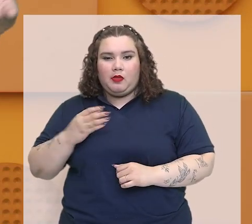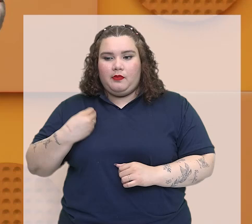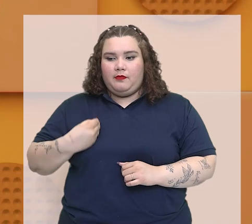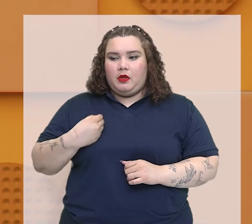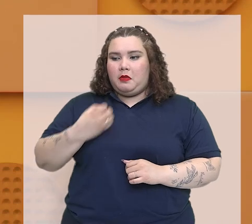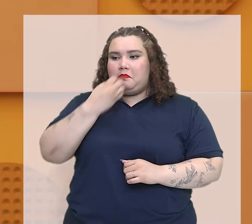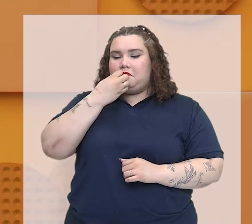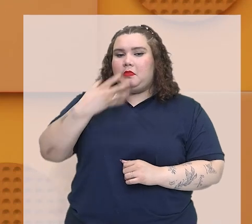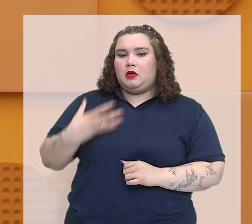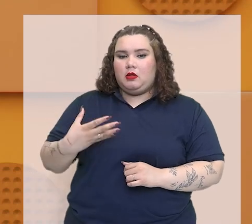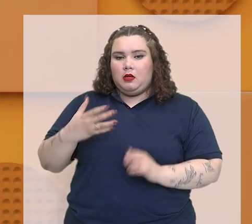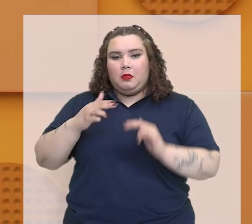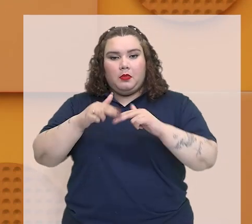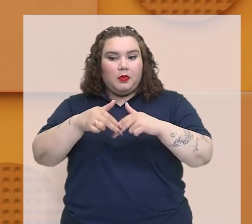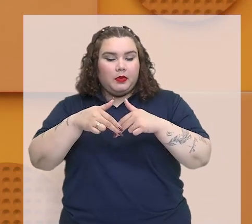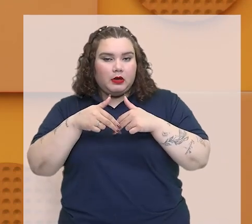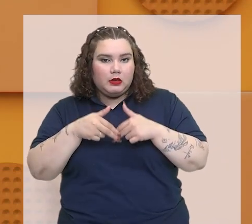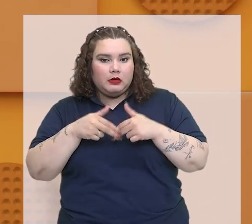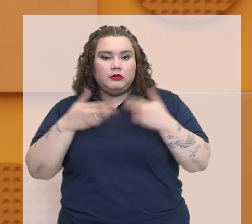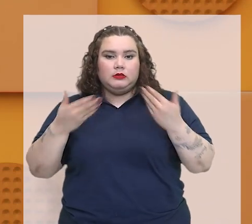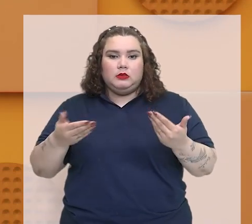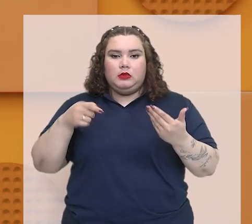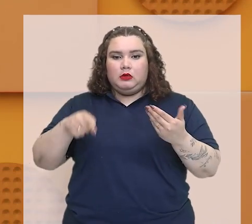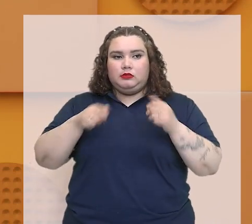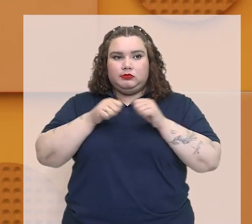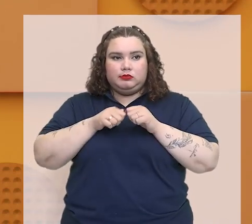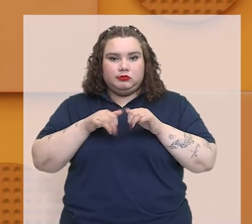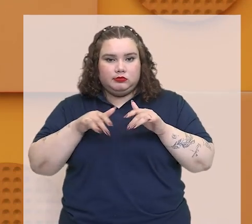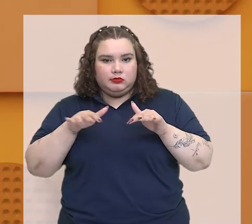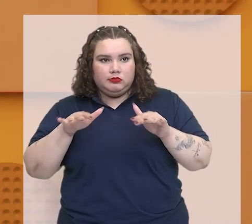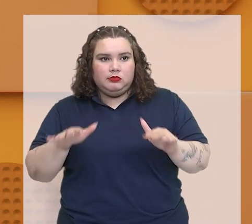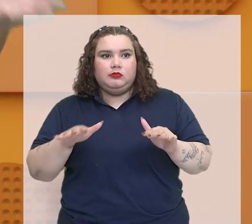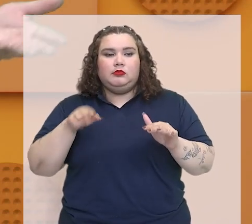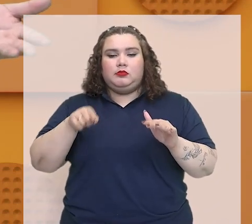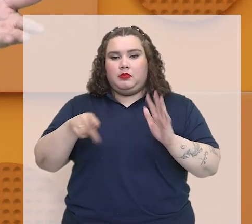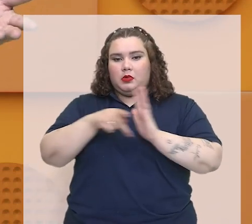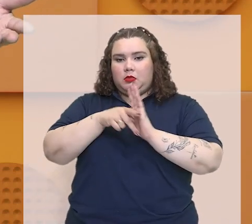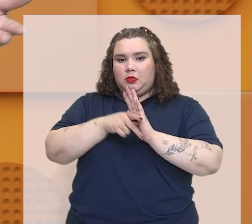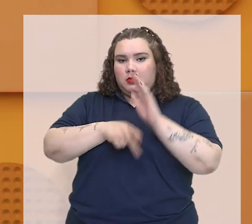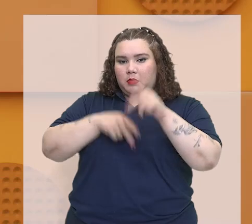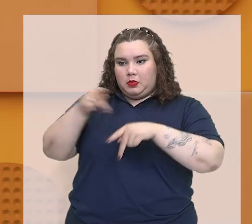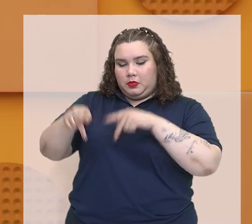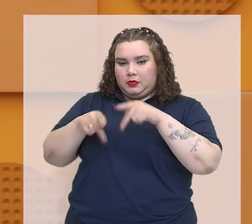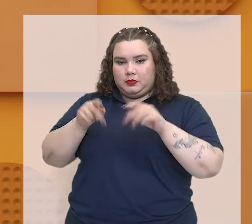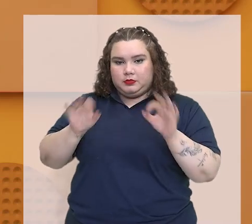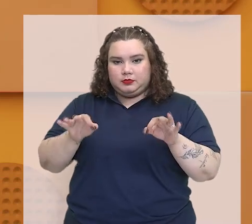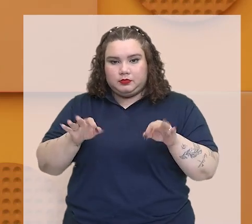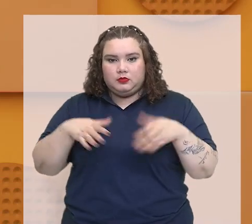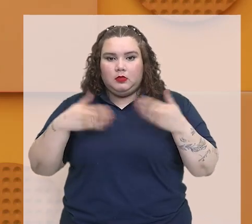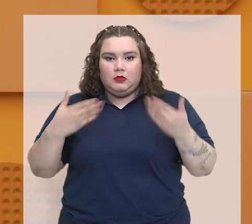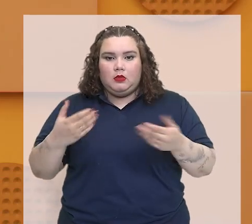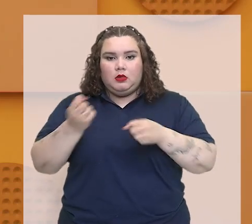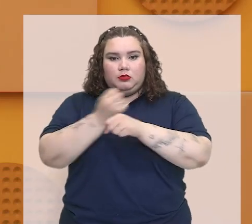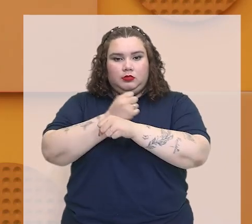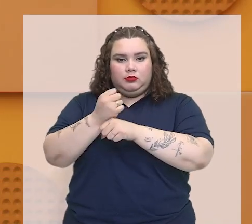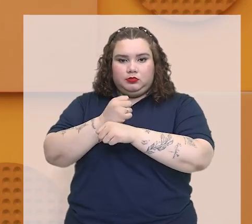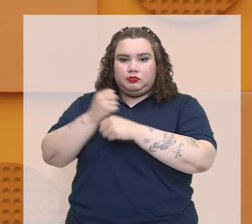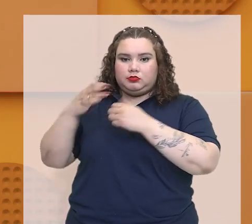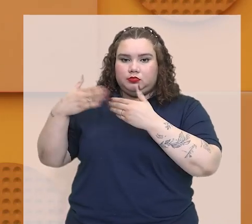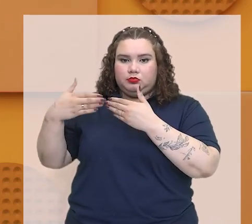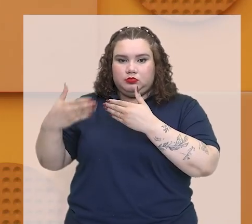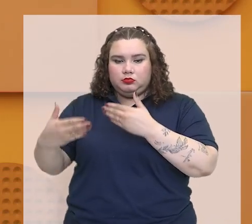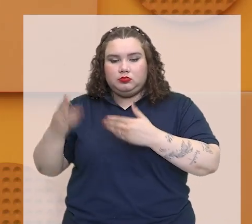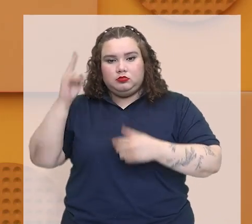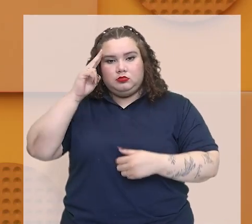tivesse posses. Então, exatamente por isso, essa difusão para esta elite. Tá? Então, claro que ao longo do tempo, então,